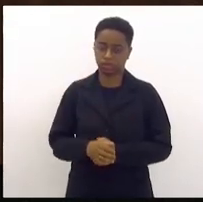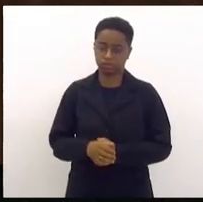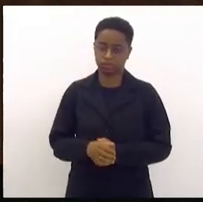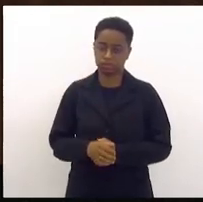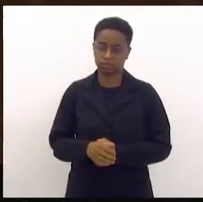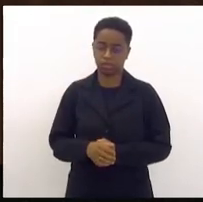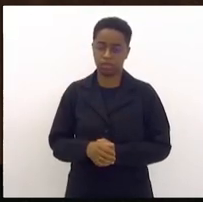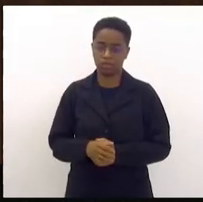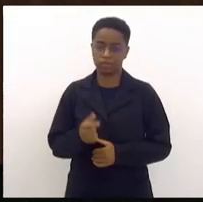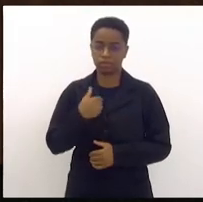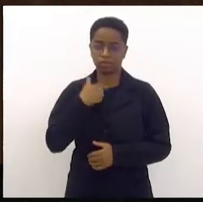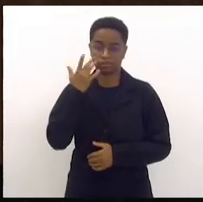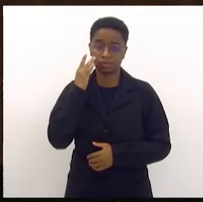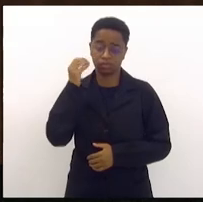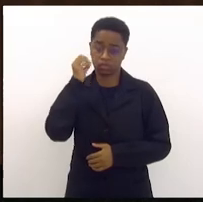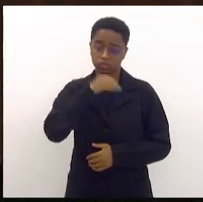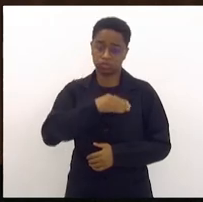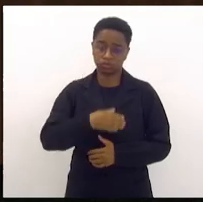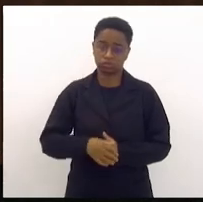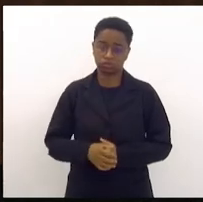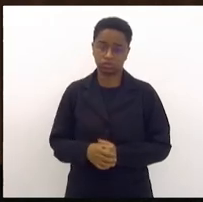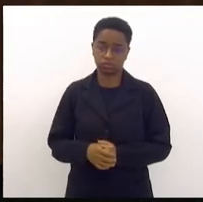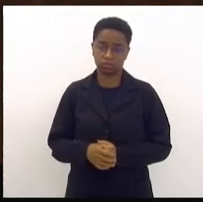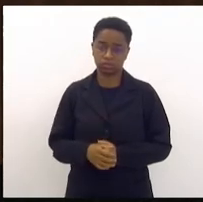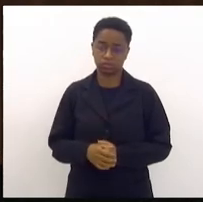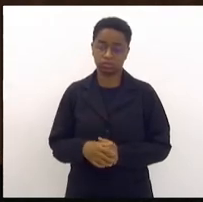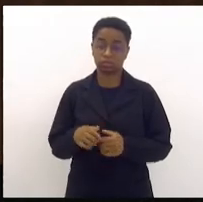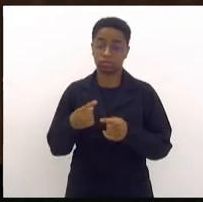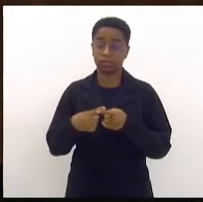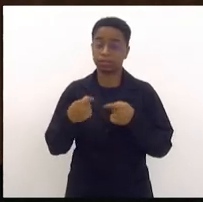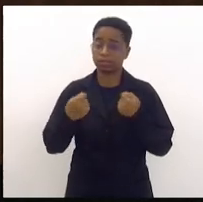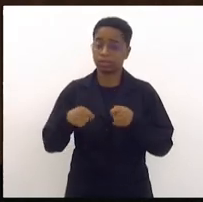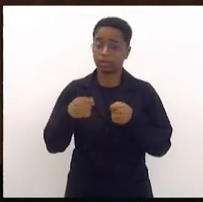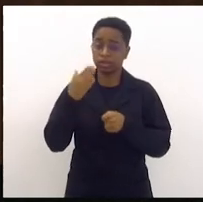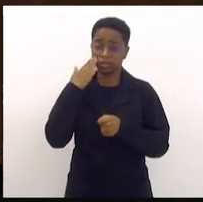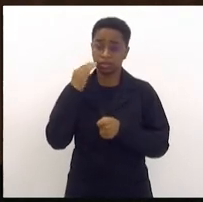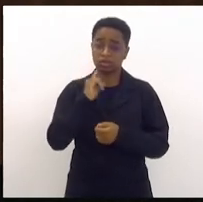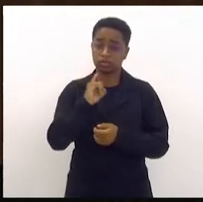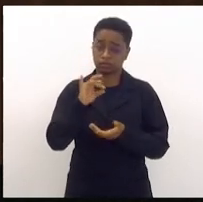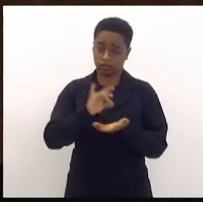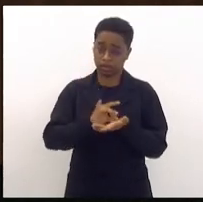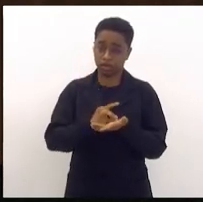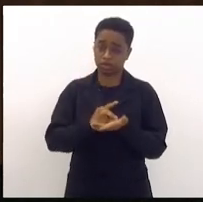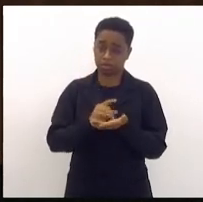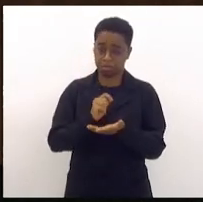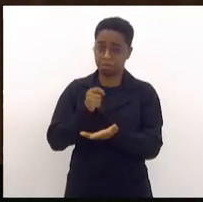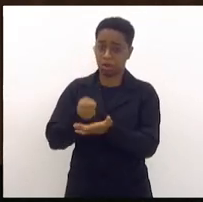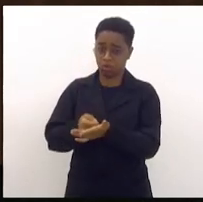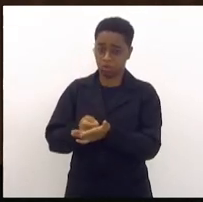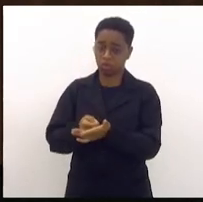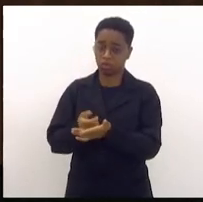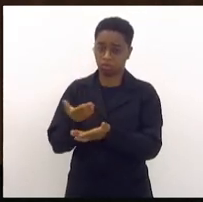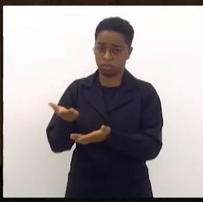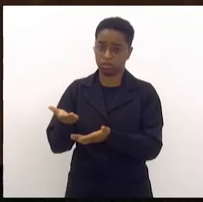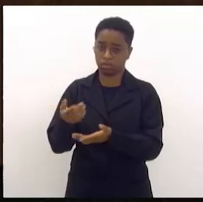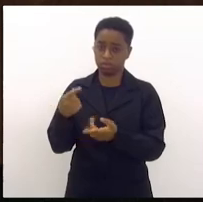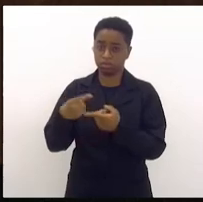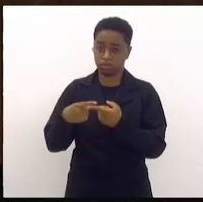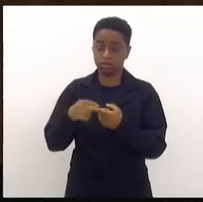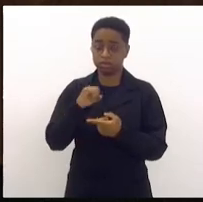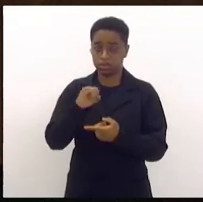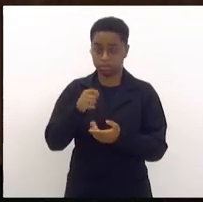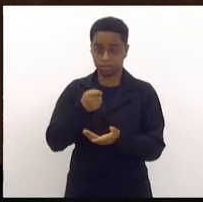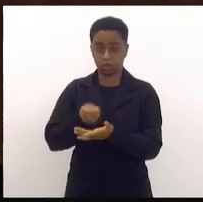Ceasa. Uma excrescência isso. Agora, tem que saber se realmente foi pago por esse trabalho. Se foi pago, temos que solicitar